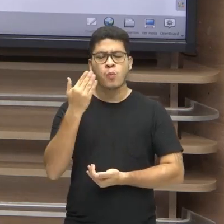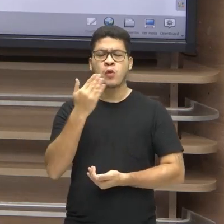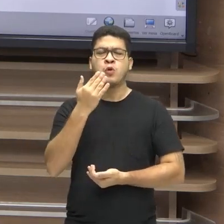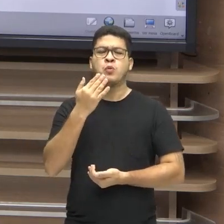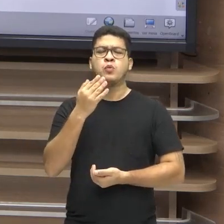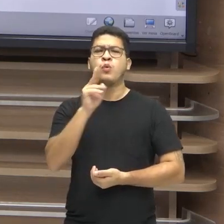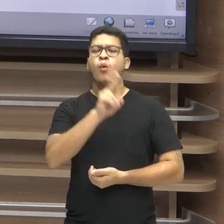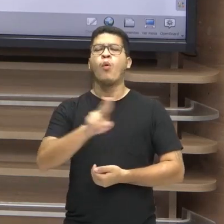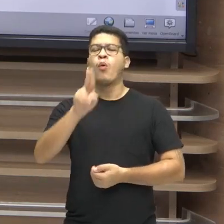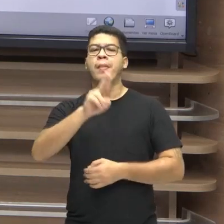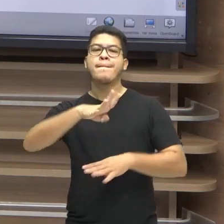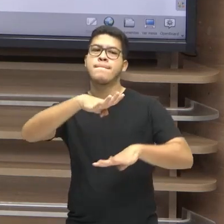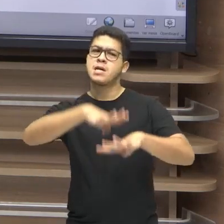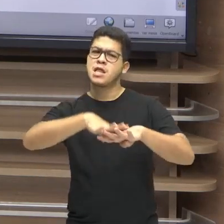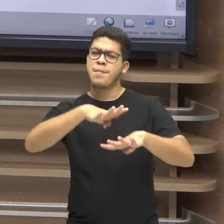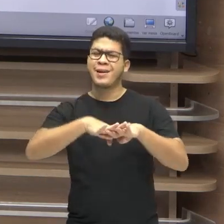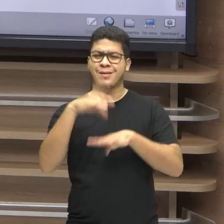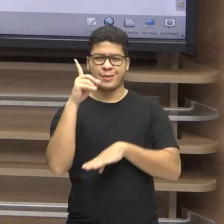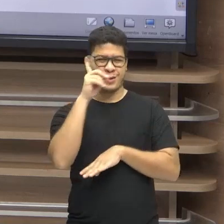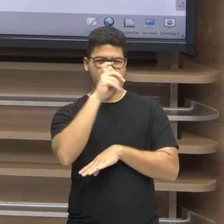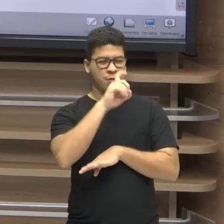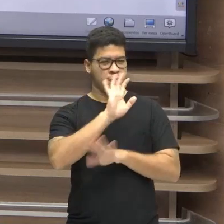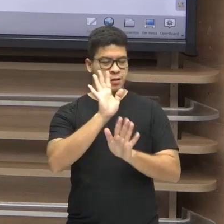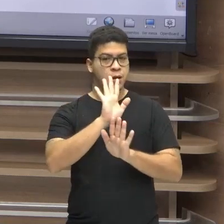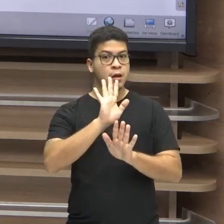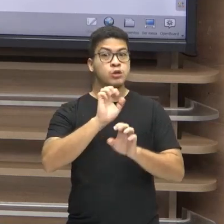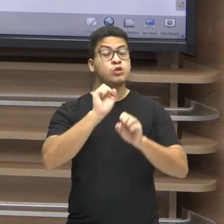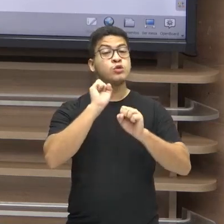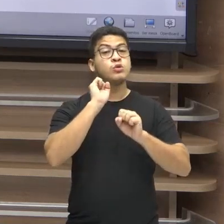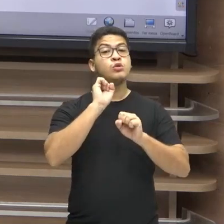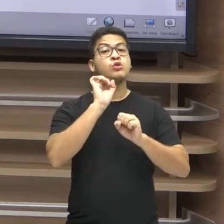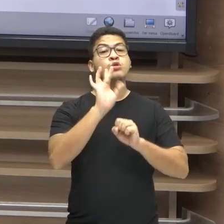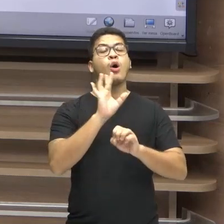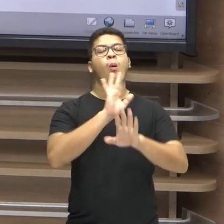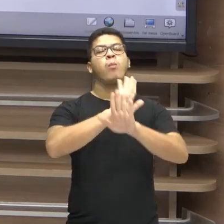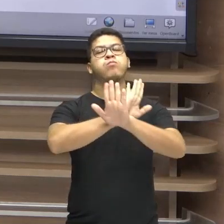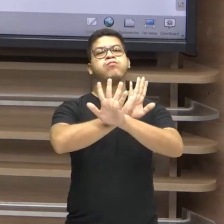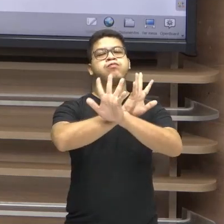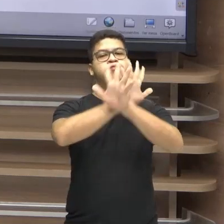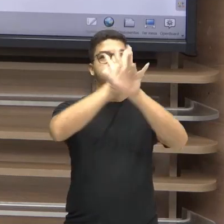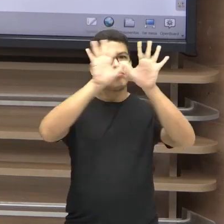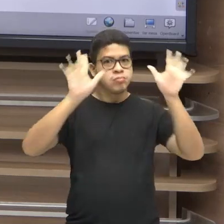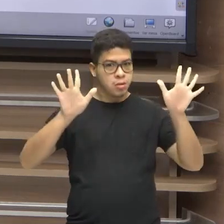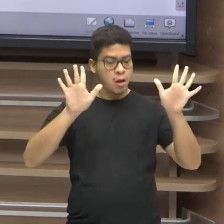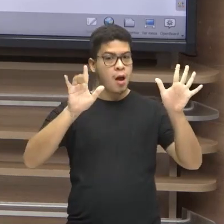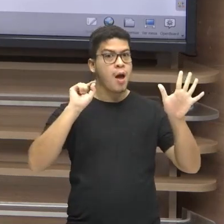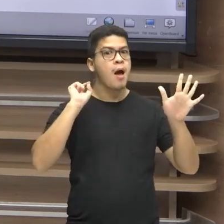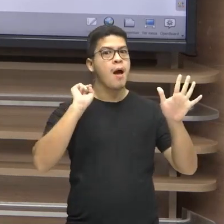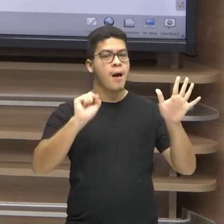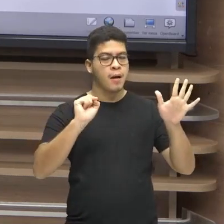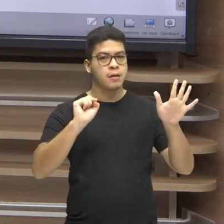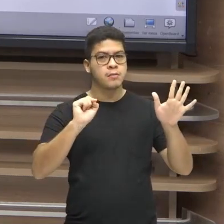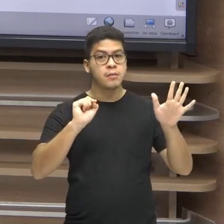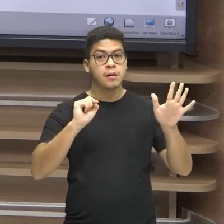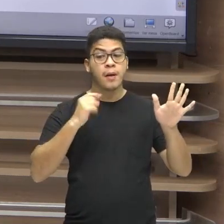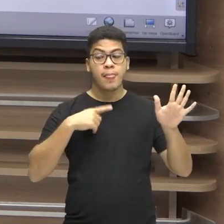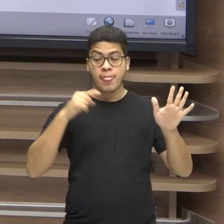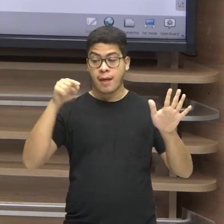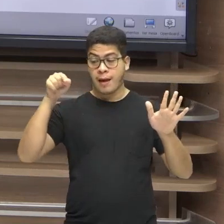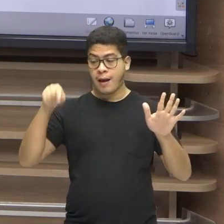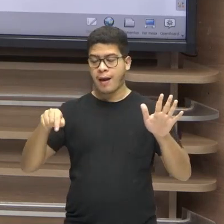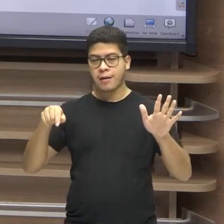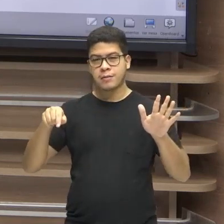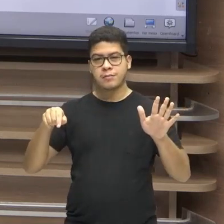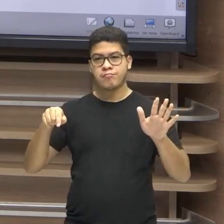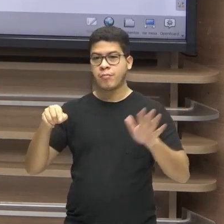linguagem bem clara que é para vocês entenderem, tá? Do lado esquerdo ficam os elementos que têm letra, do outro lado os que não têm